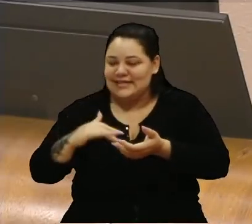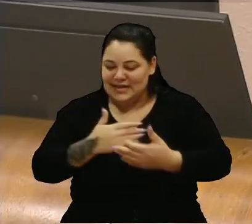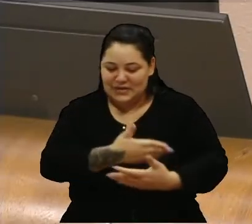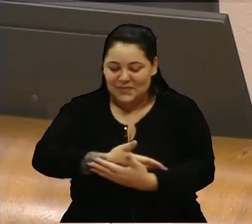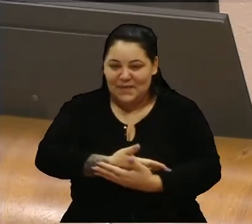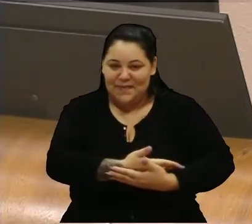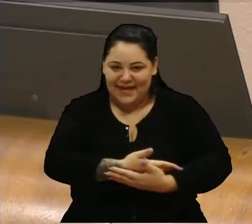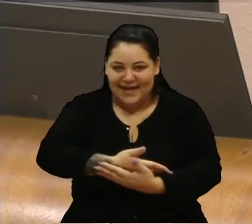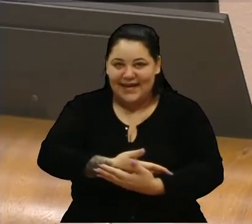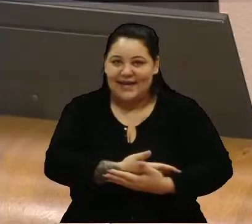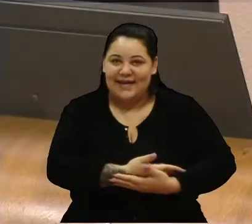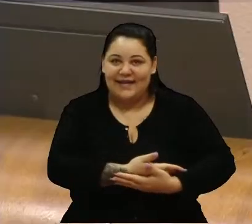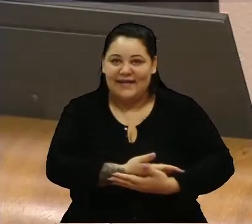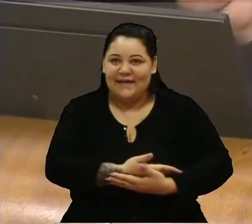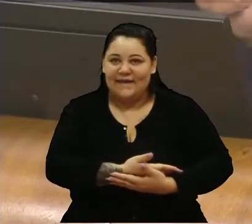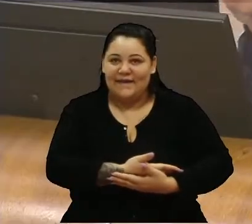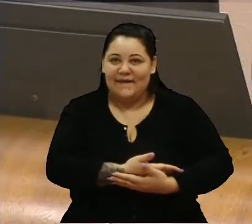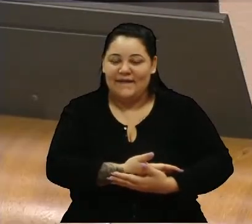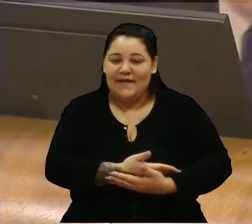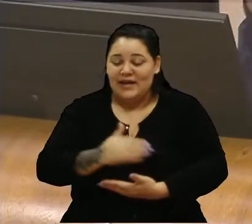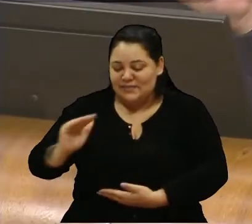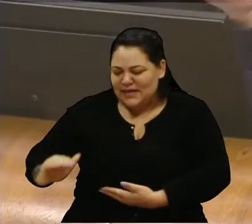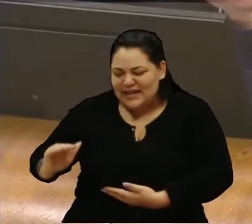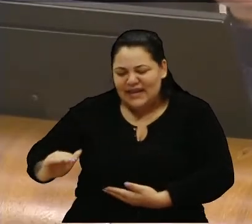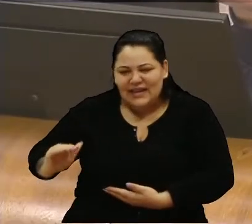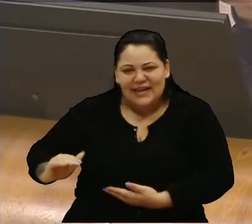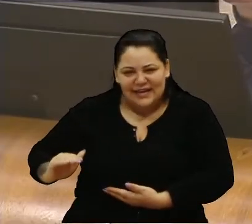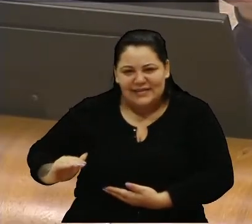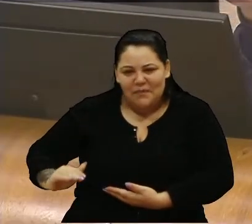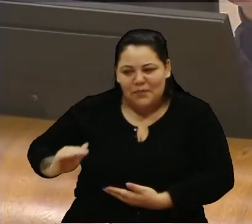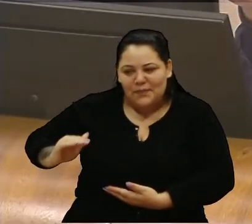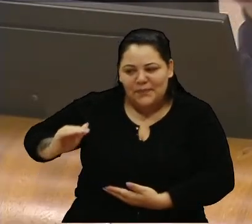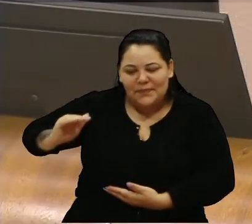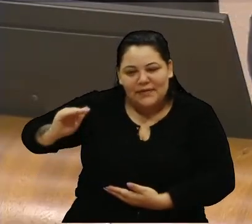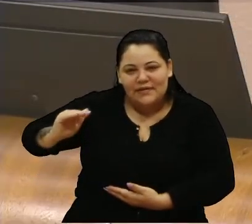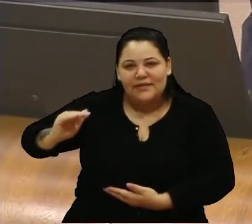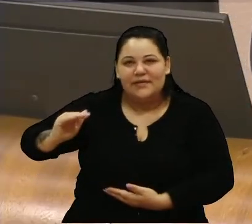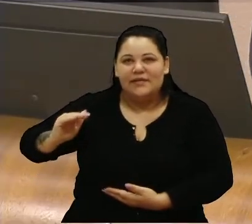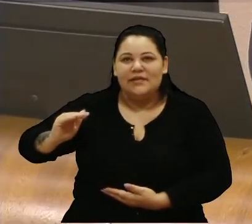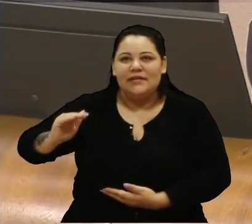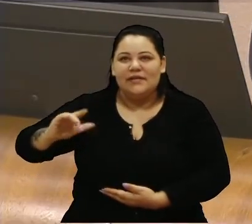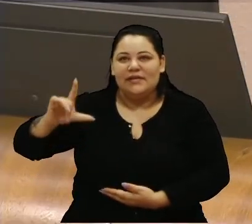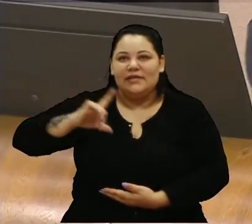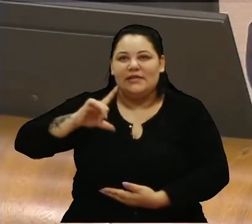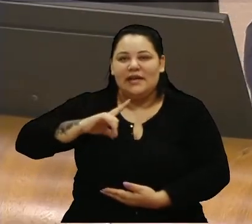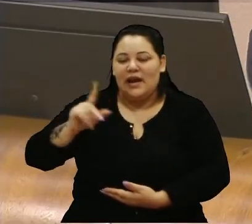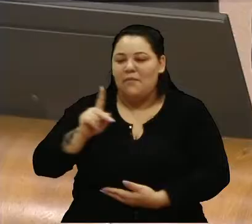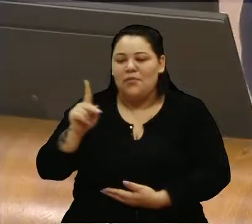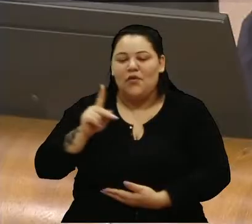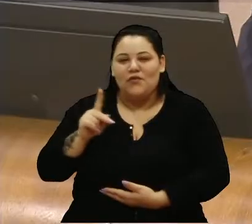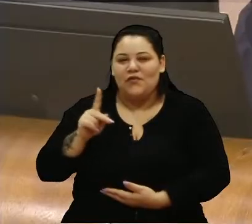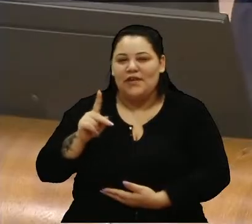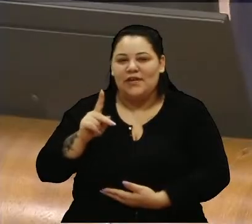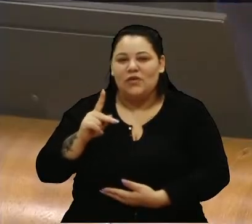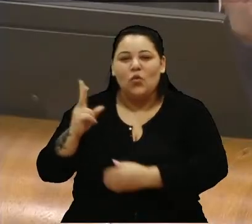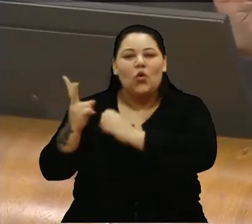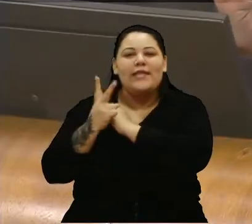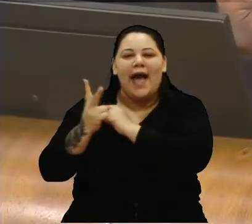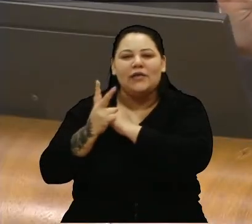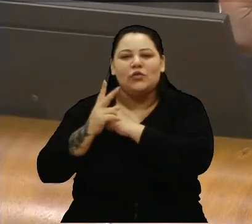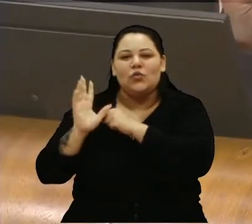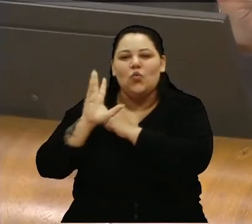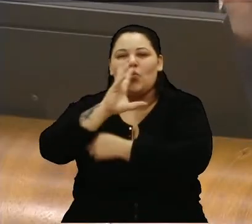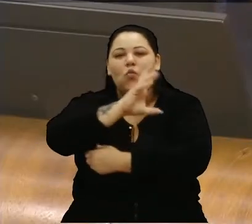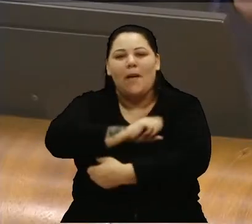bebês, as crianças muito pequenas ou pequenas, como bota nosso BNCC, tem na prof uma referência de cuidado, de